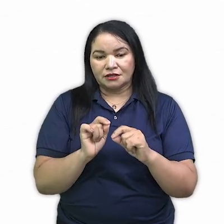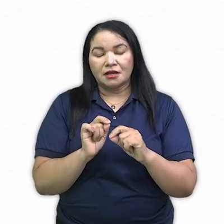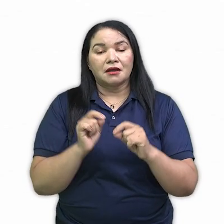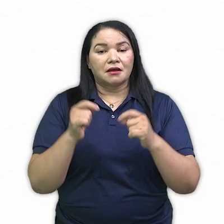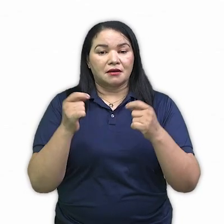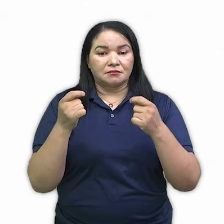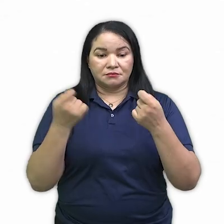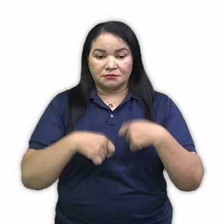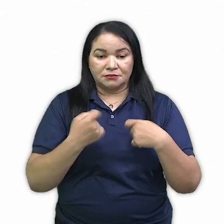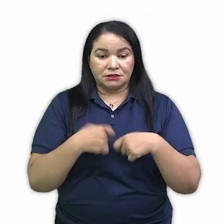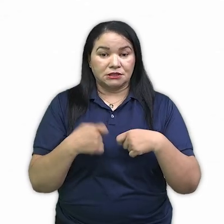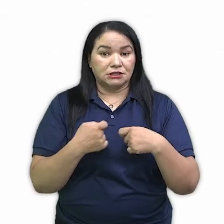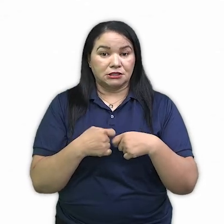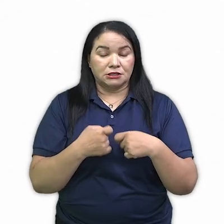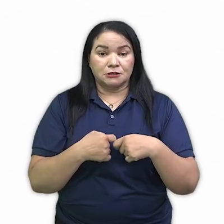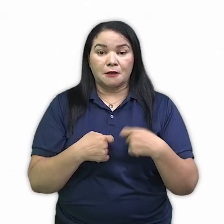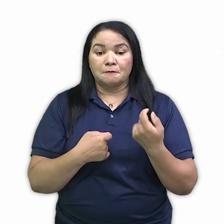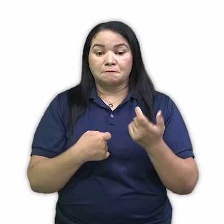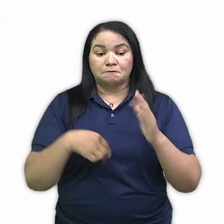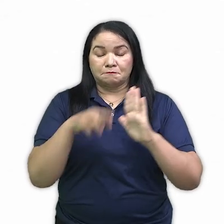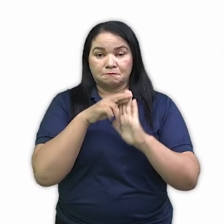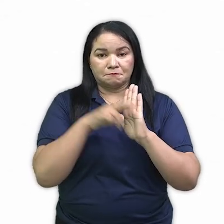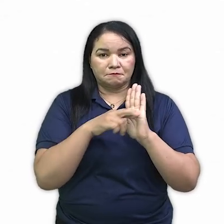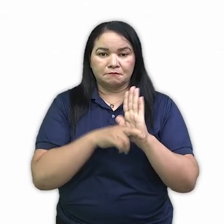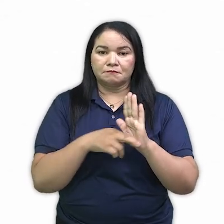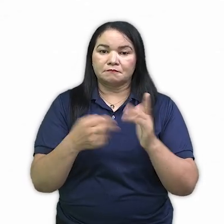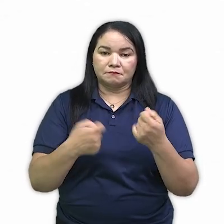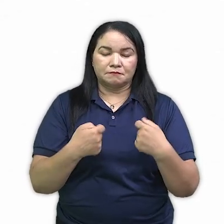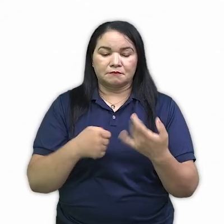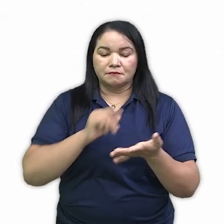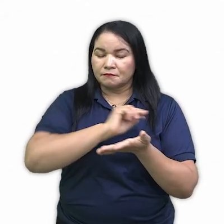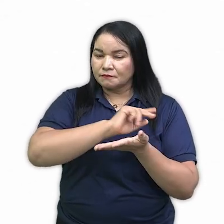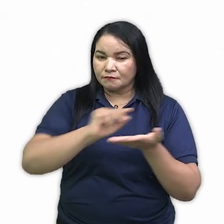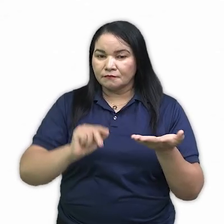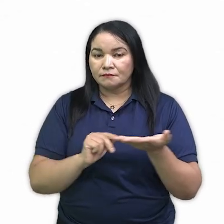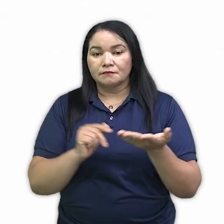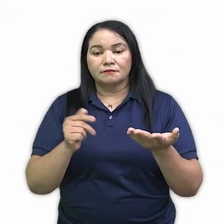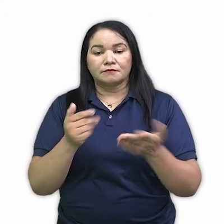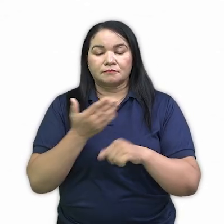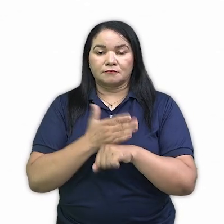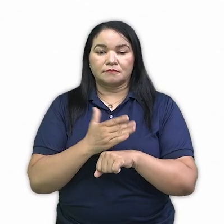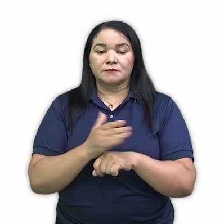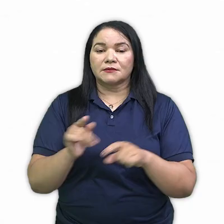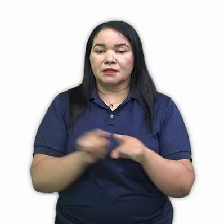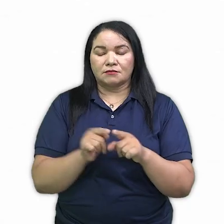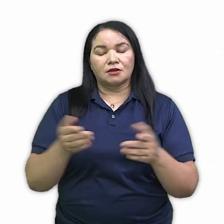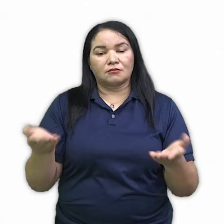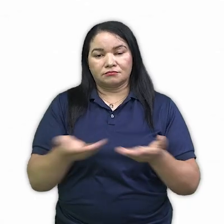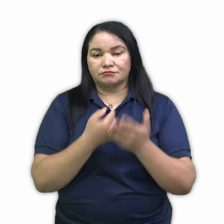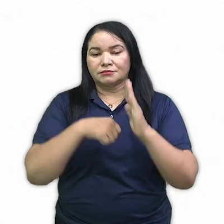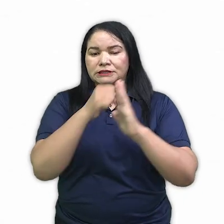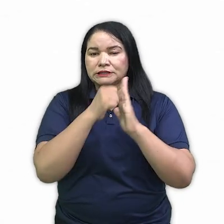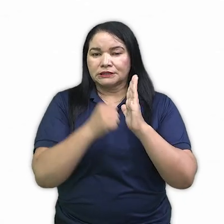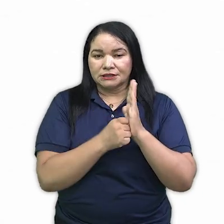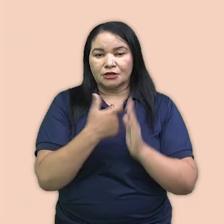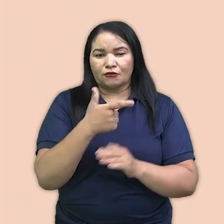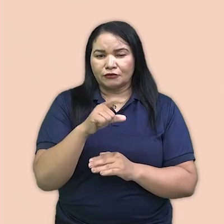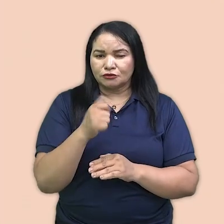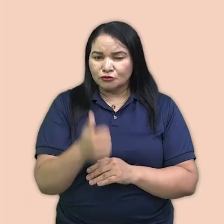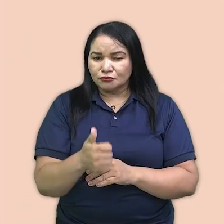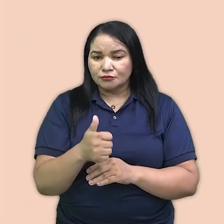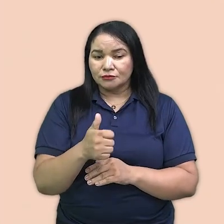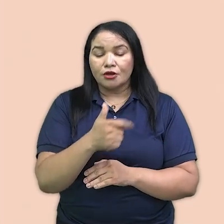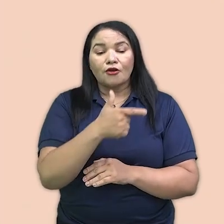definitivamente estabelecidos, tá? Isso é muito forte, tá, gente? A gente precisa ainda, em pleno século